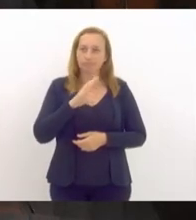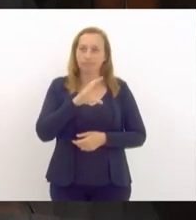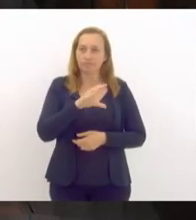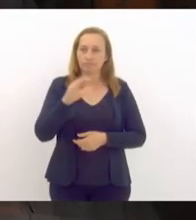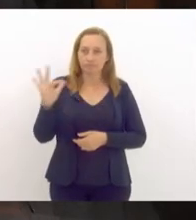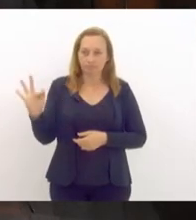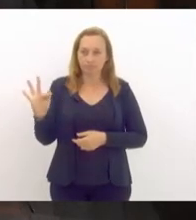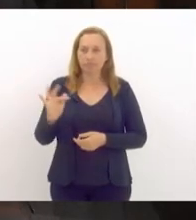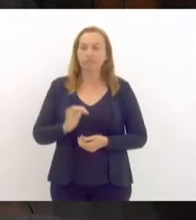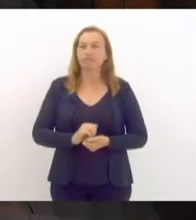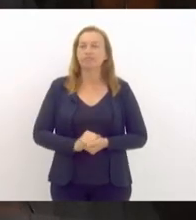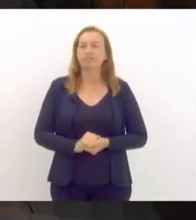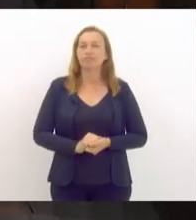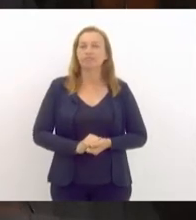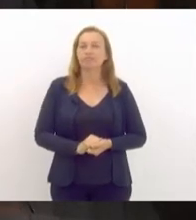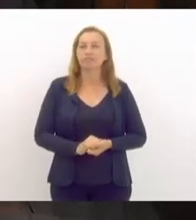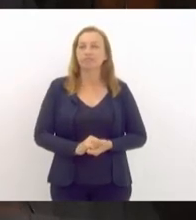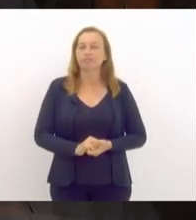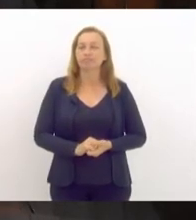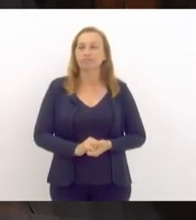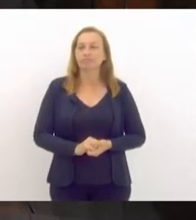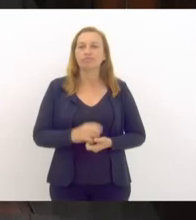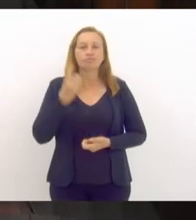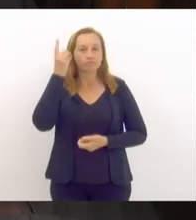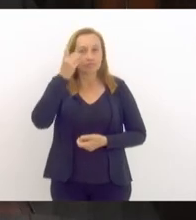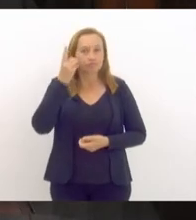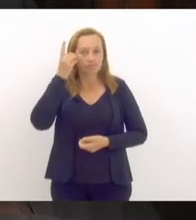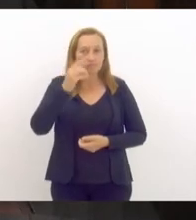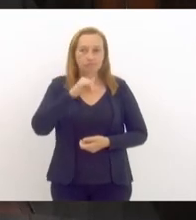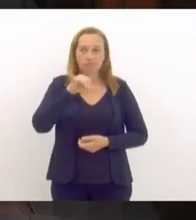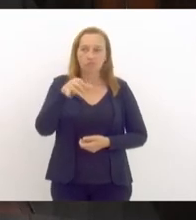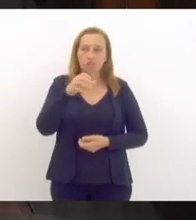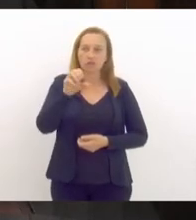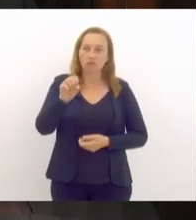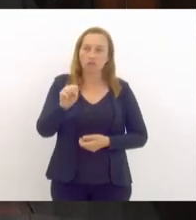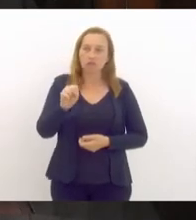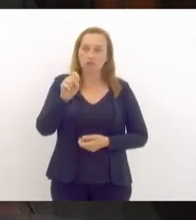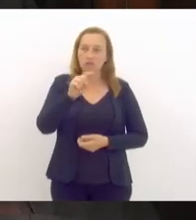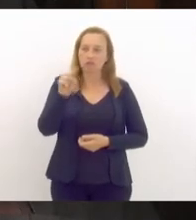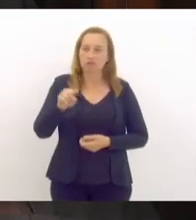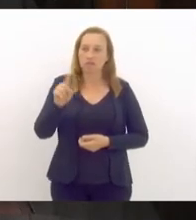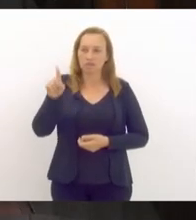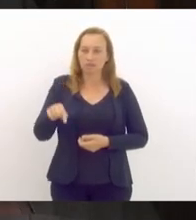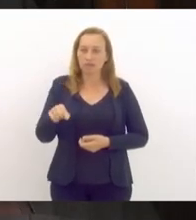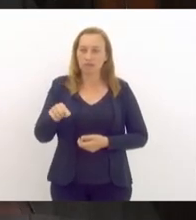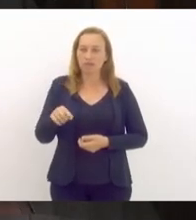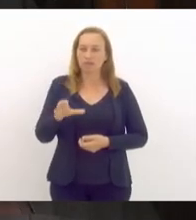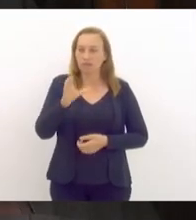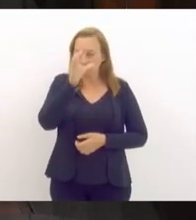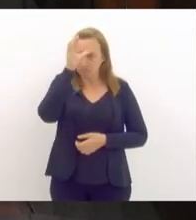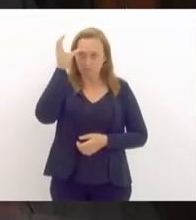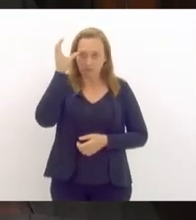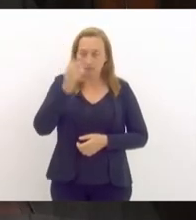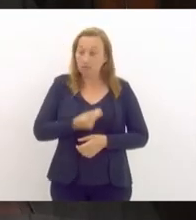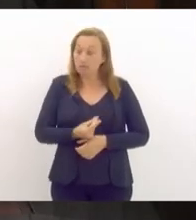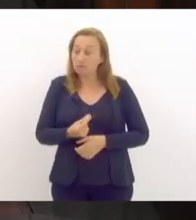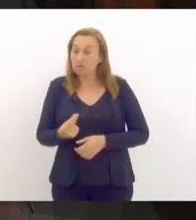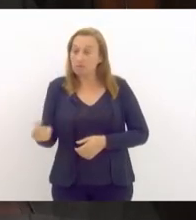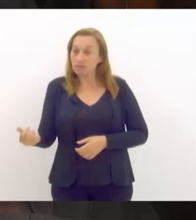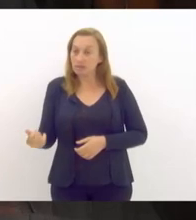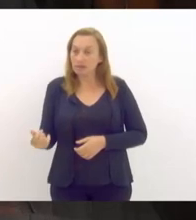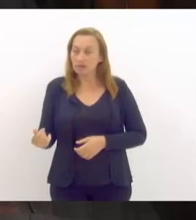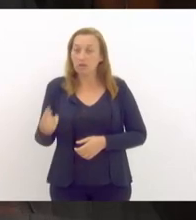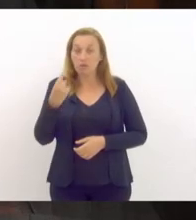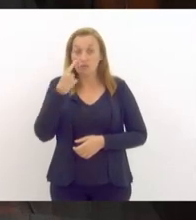cabo frio e deputado Josemar um cliente ao sair do meu estabelecimento presenciou